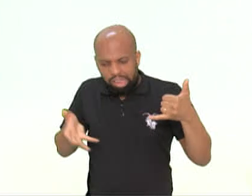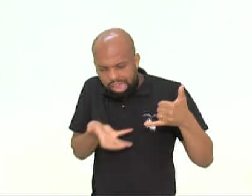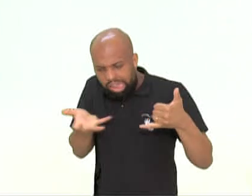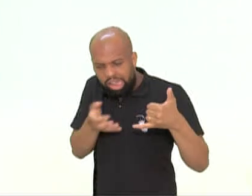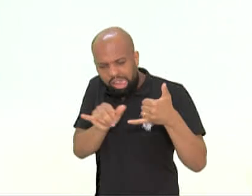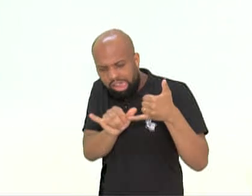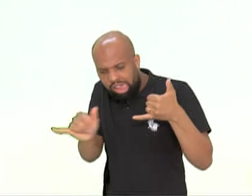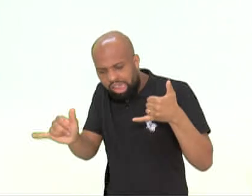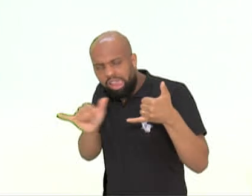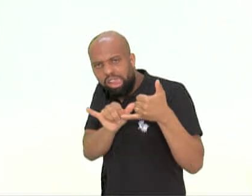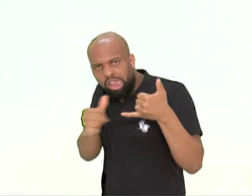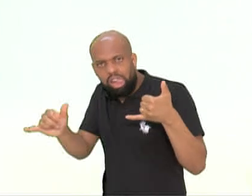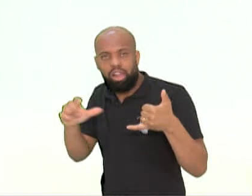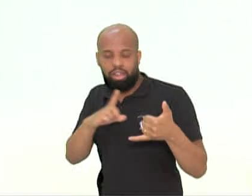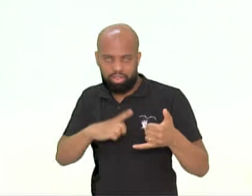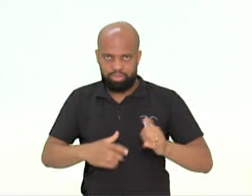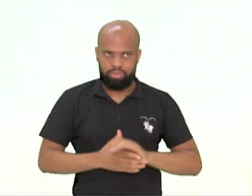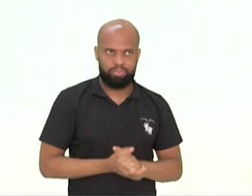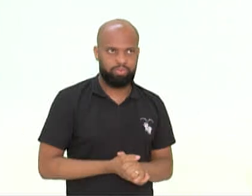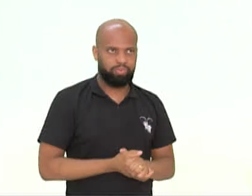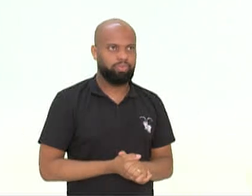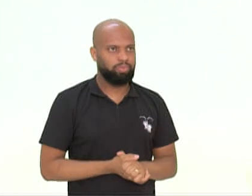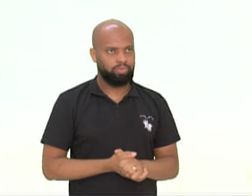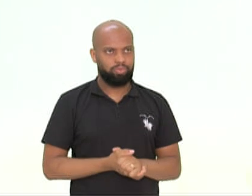ou tensão elétrica sobre o condutor.